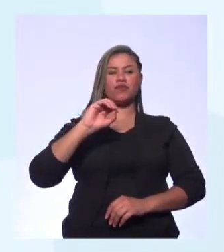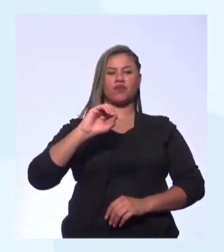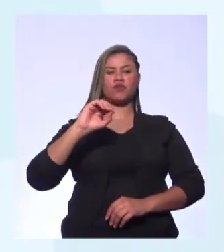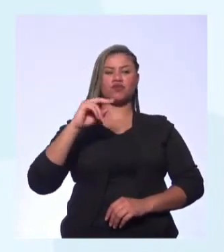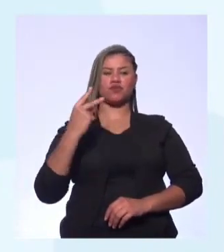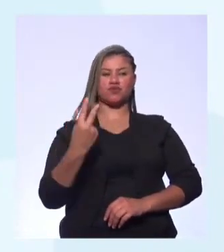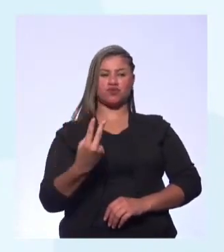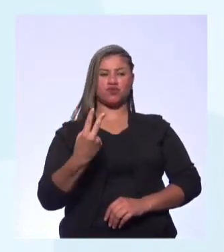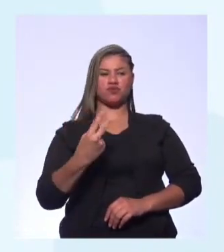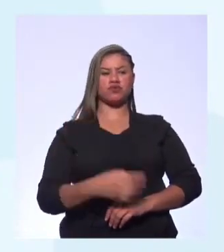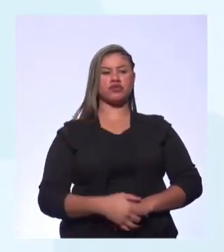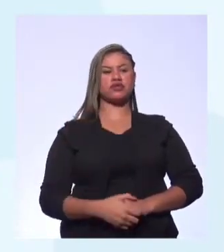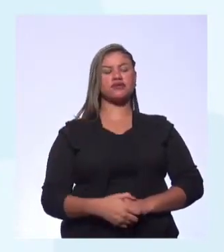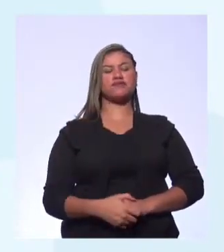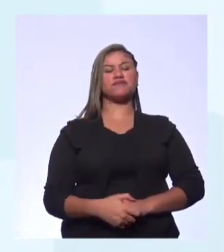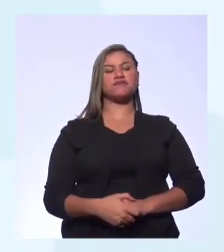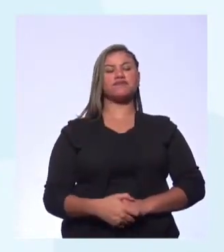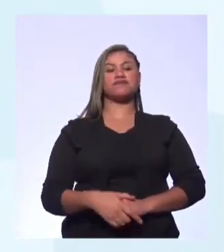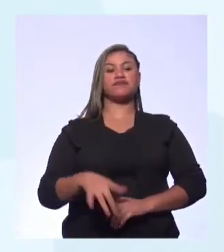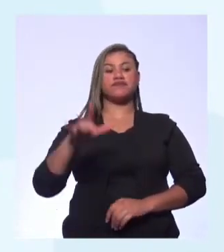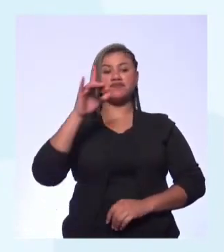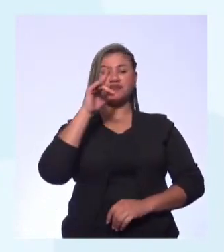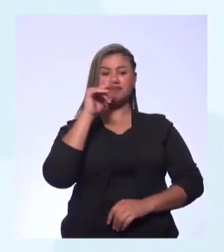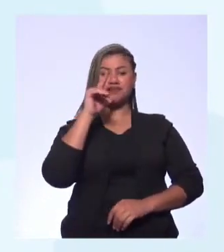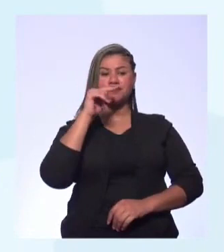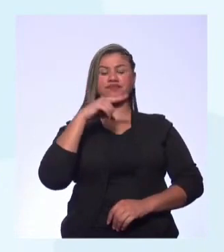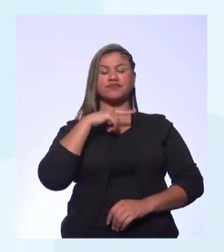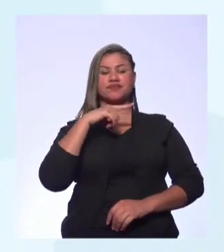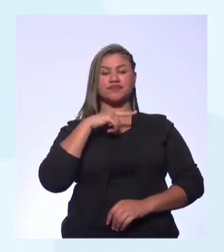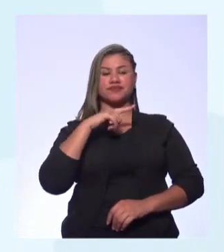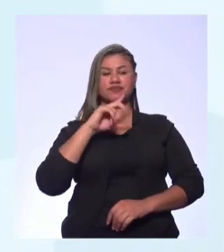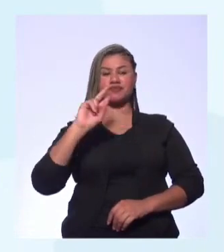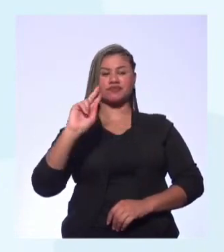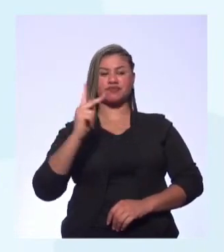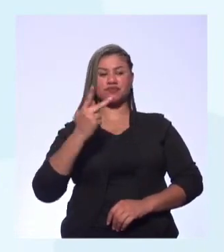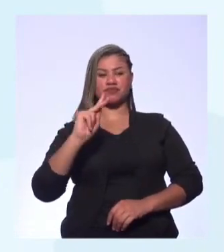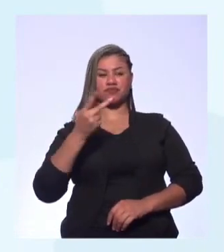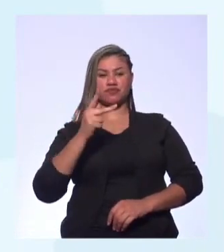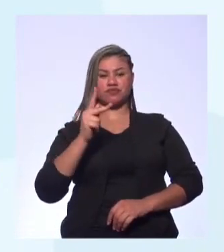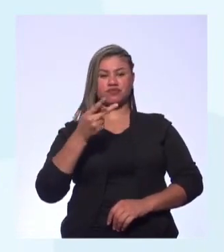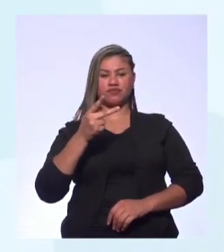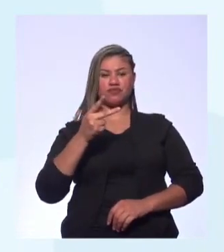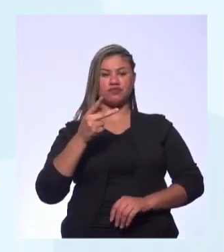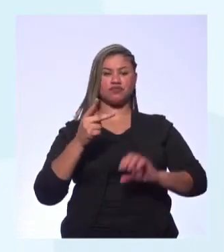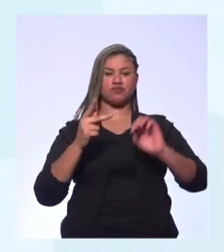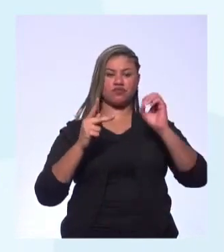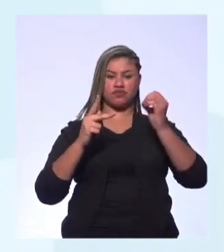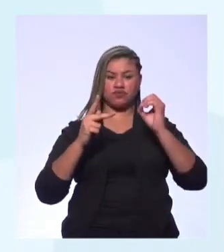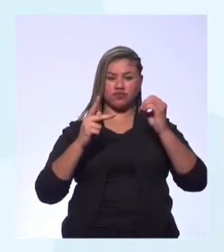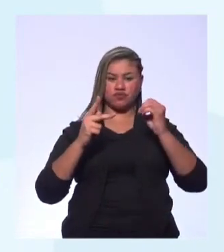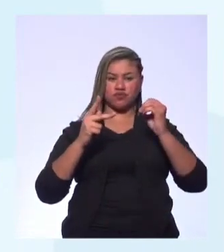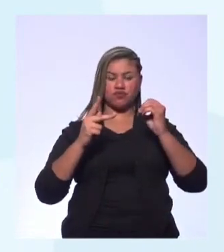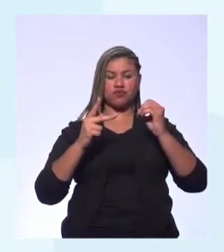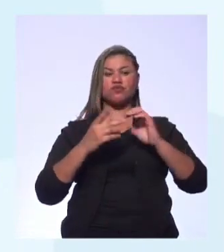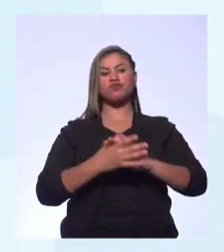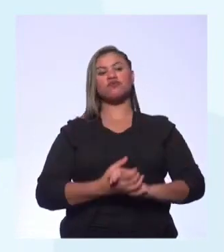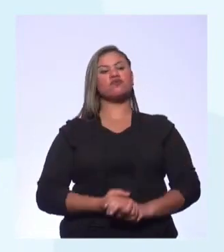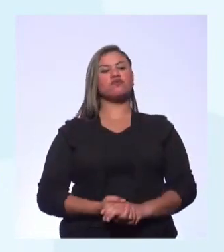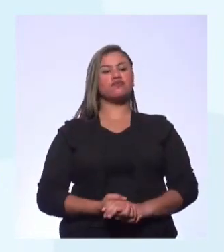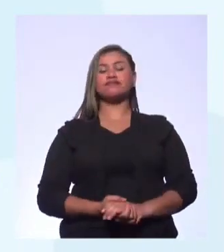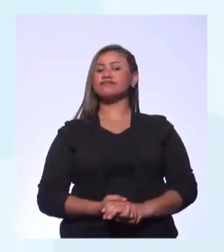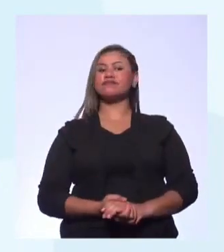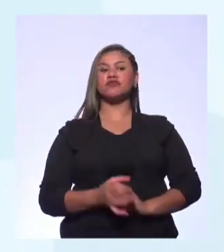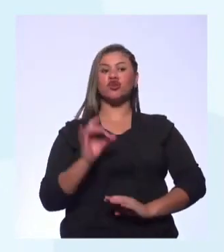gás hidrogênio. E a água, eu tenho o quê? Não apenas um átomo de hidrogênio e oxigênio, como foi proposto por